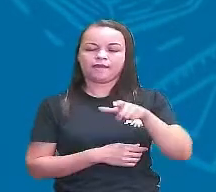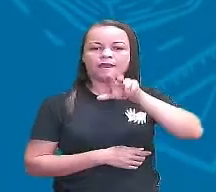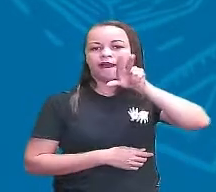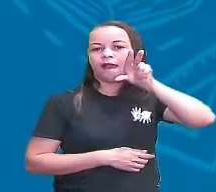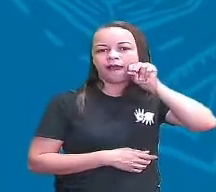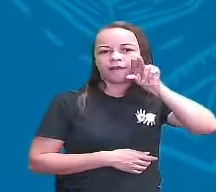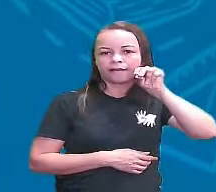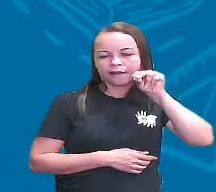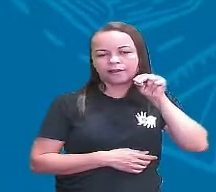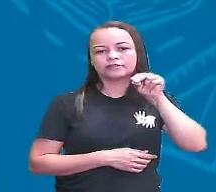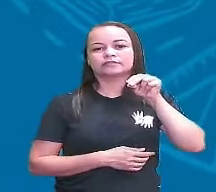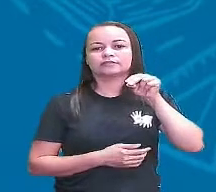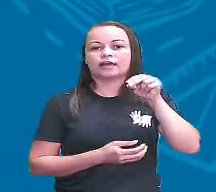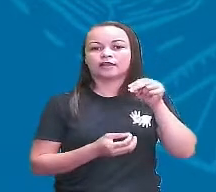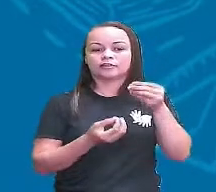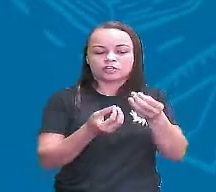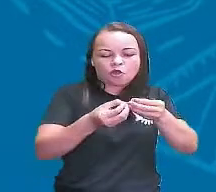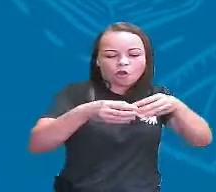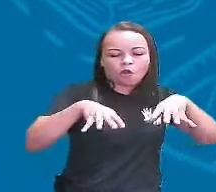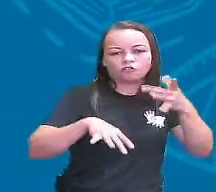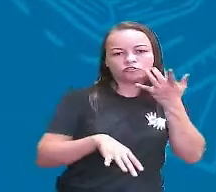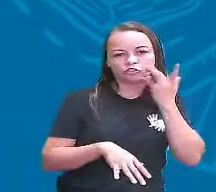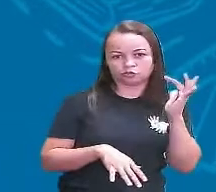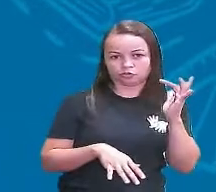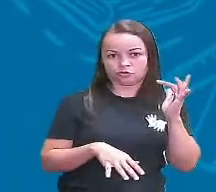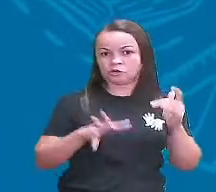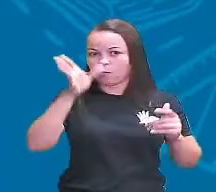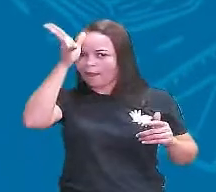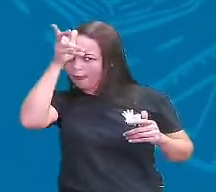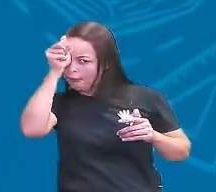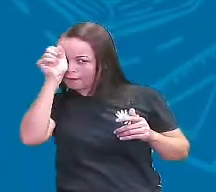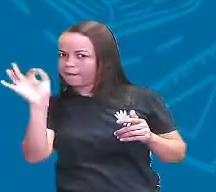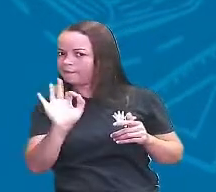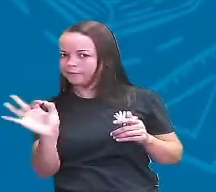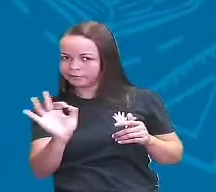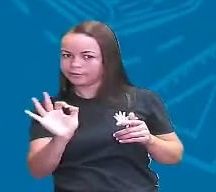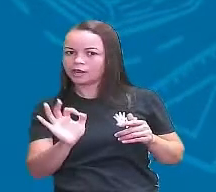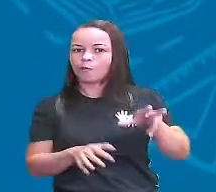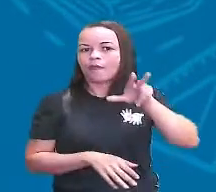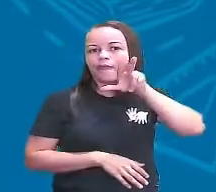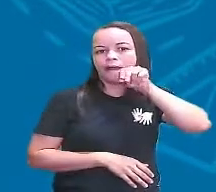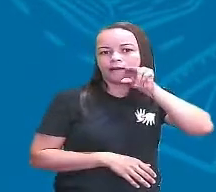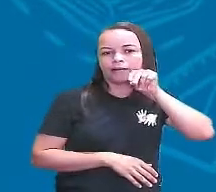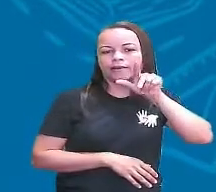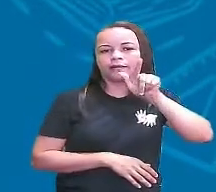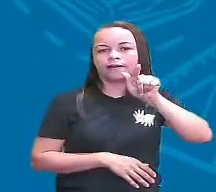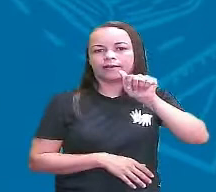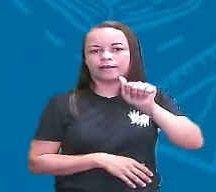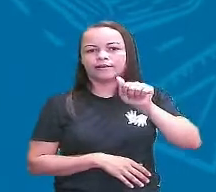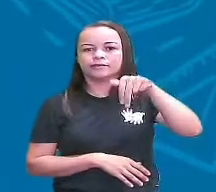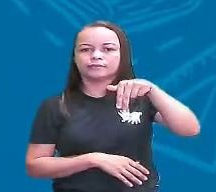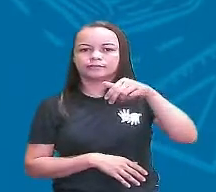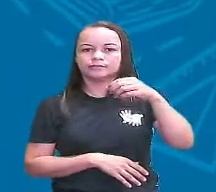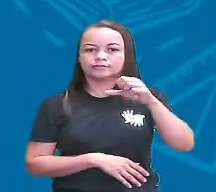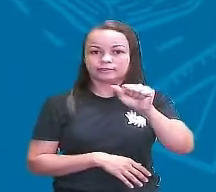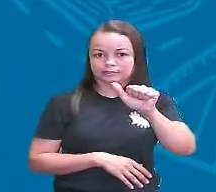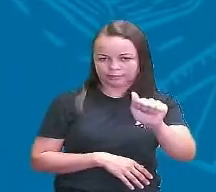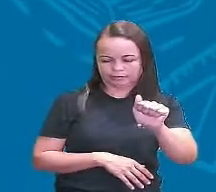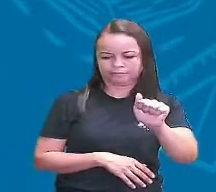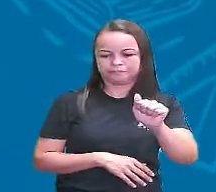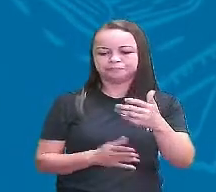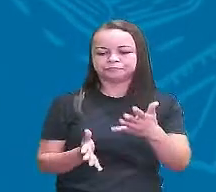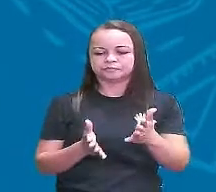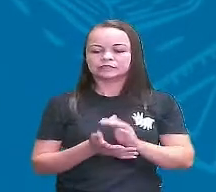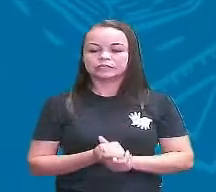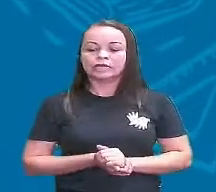de Ouro, tá? E não é a Galinha de Ovos de Ouro, é a Garça. Temos também a Lebre e a Tartaruga,